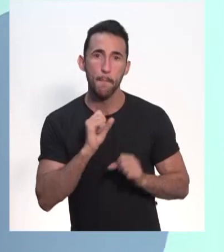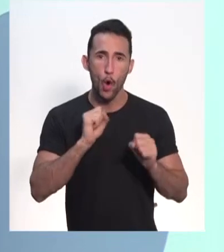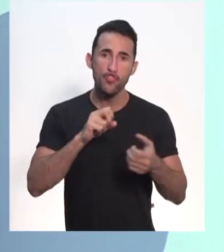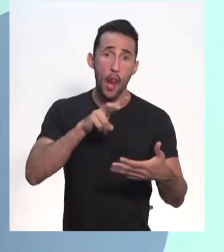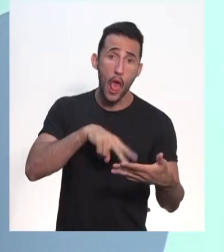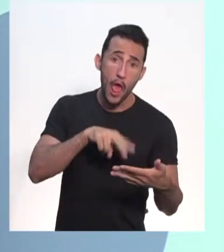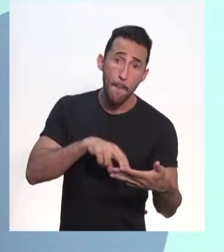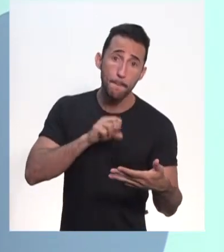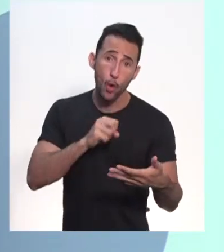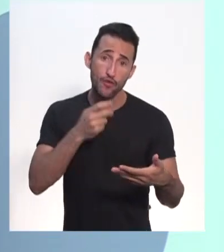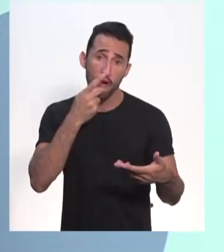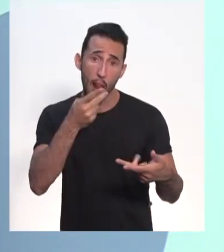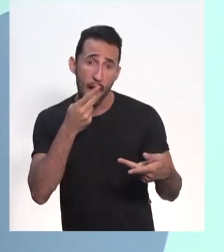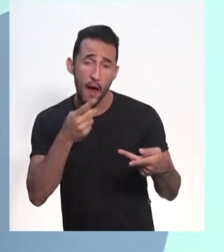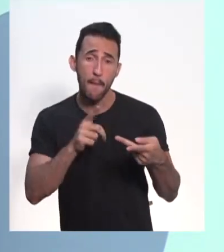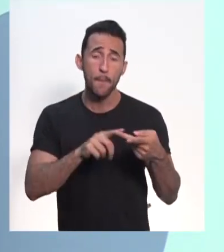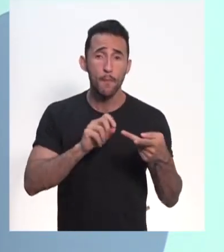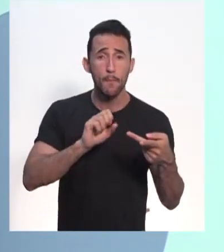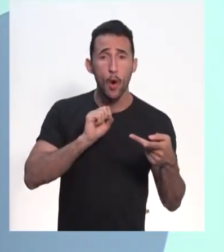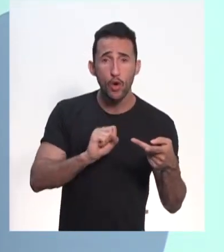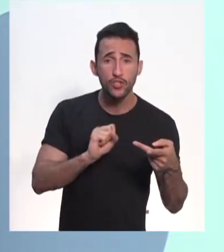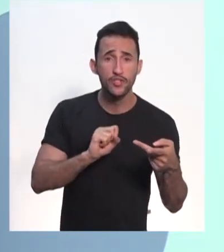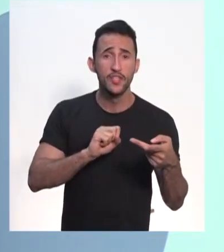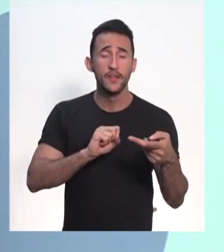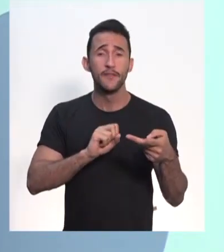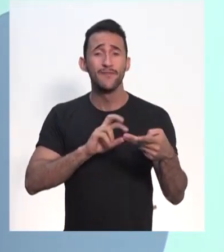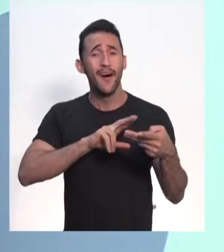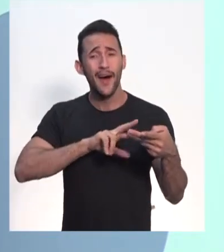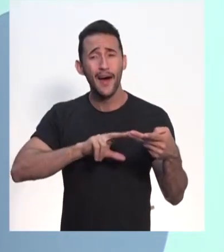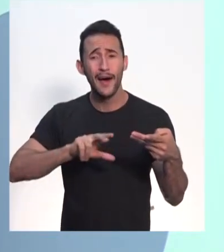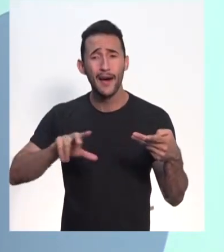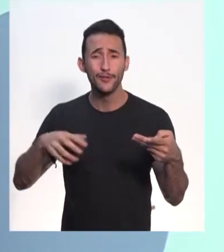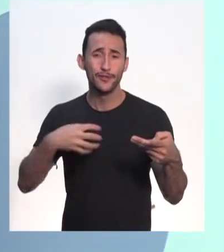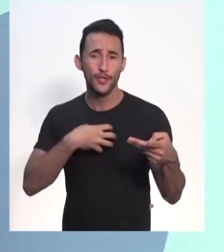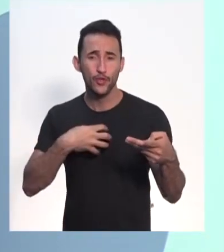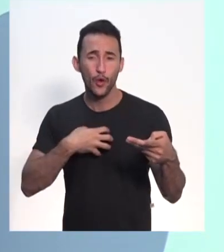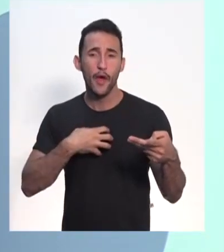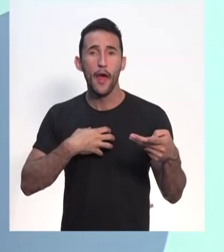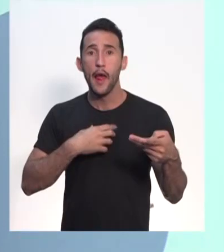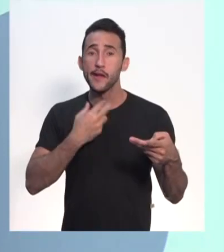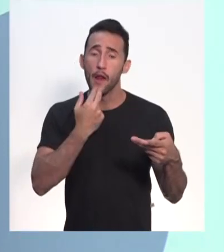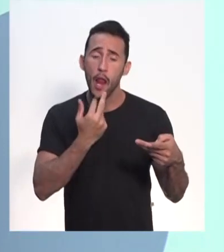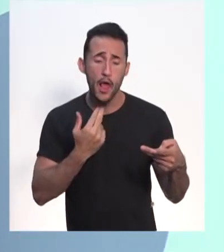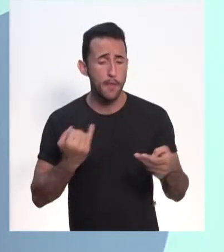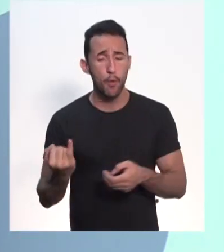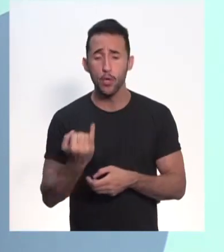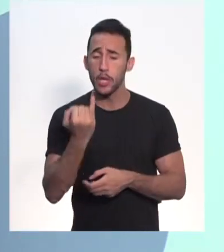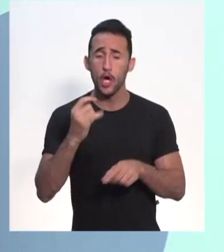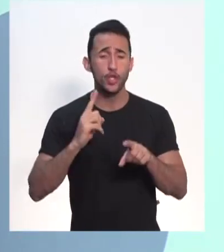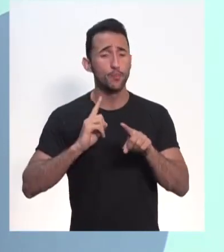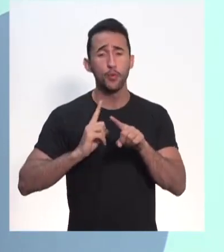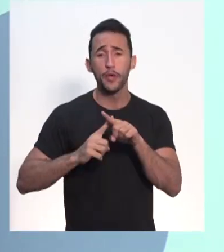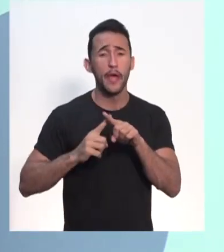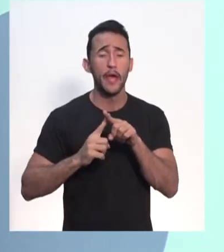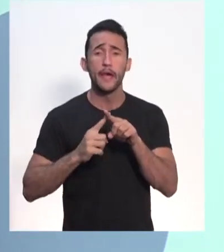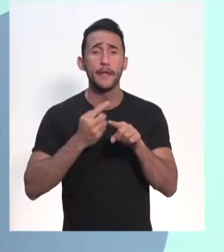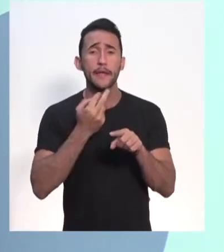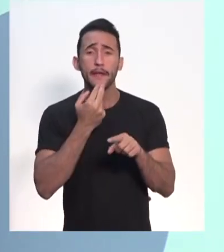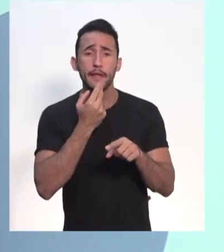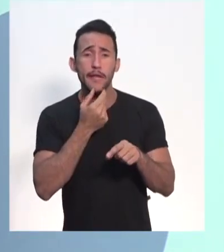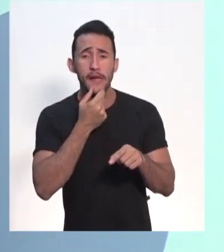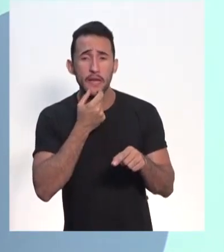já falei, o foco está no eixo corpo, saúde, beleza e ginástica, que é um